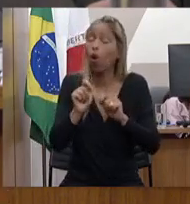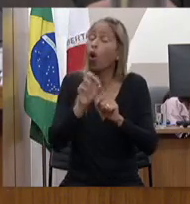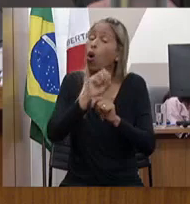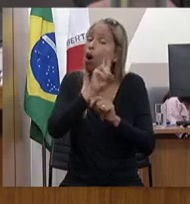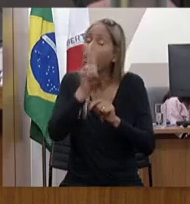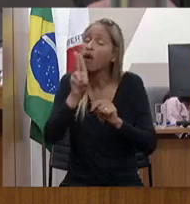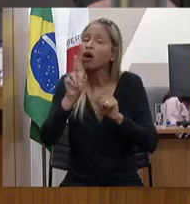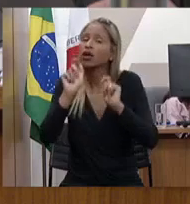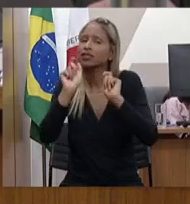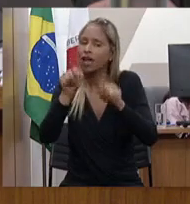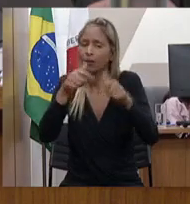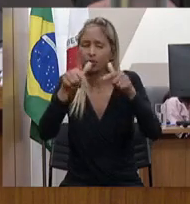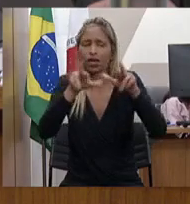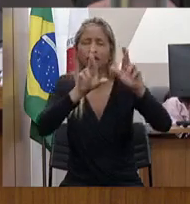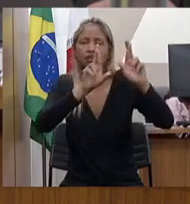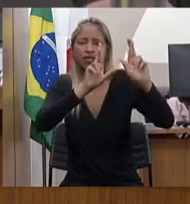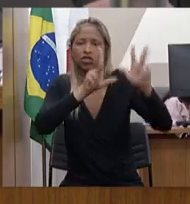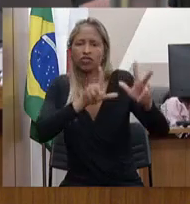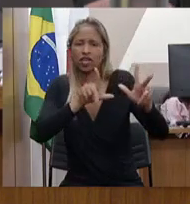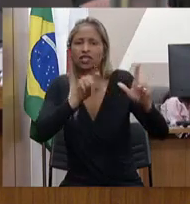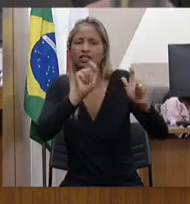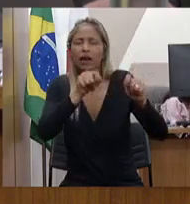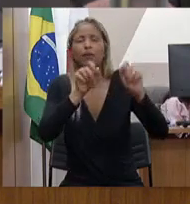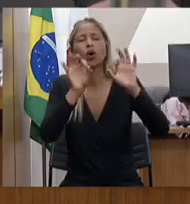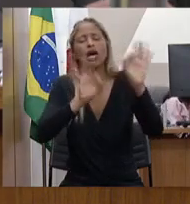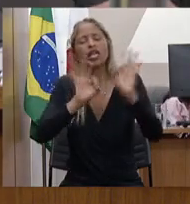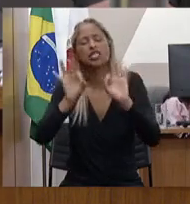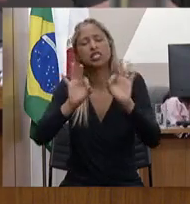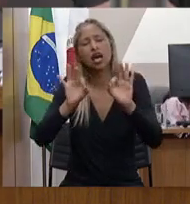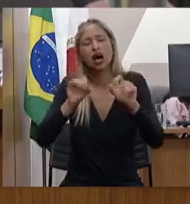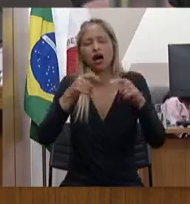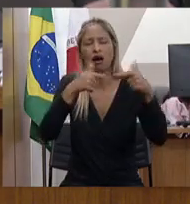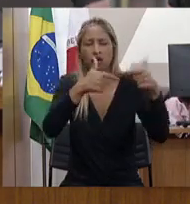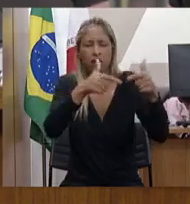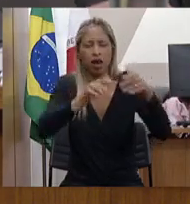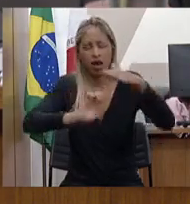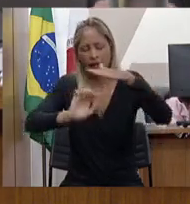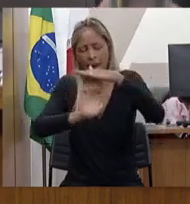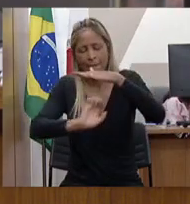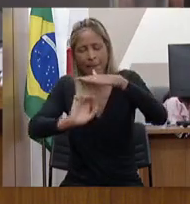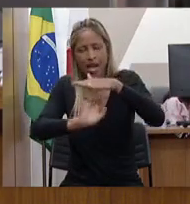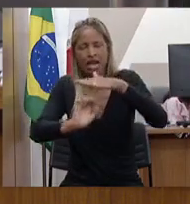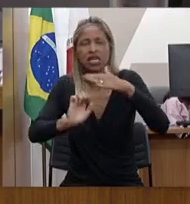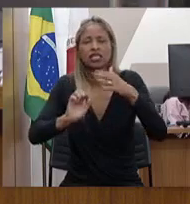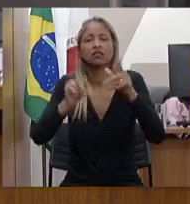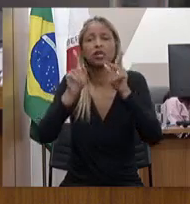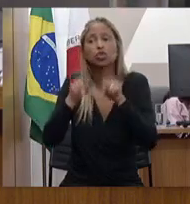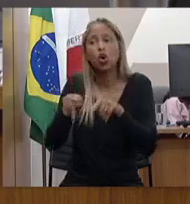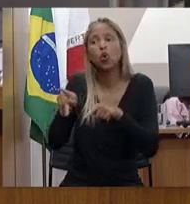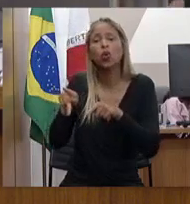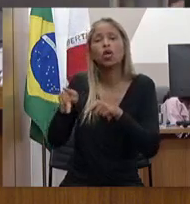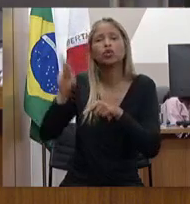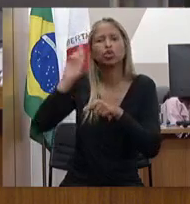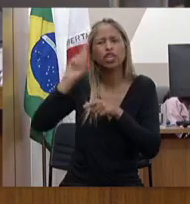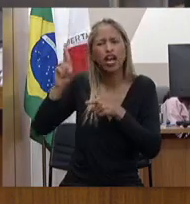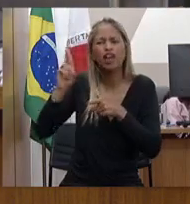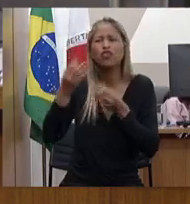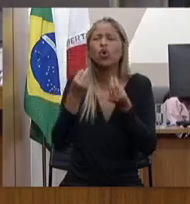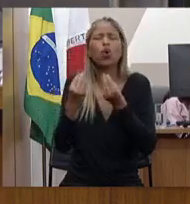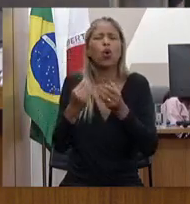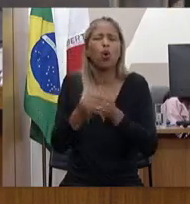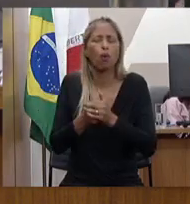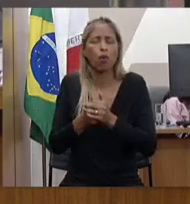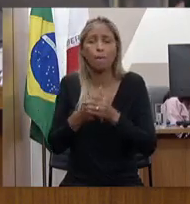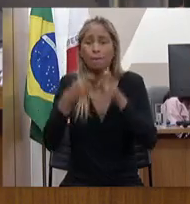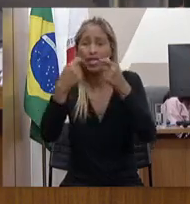né Tem jeito de organizar o trabalho as empresas e os empresários qual é o modo que